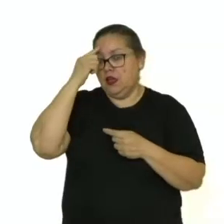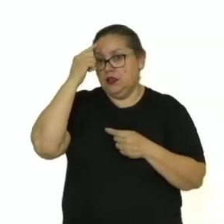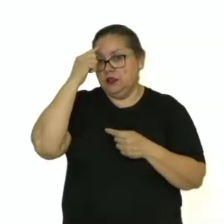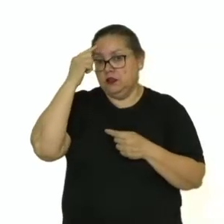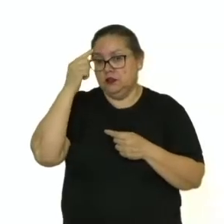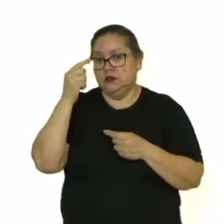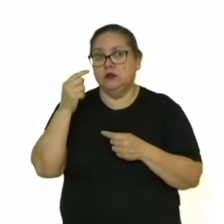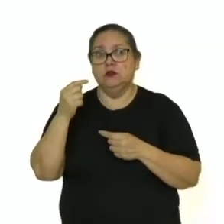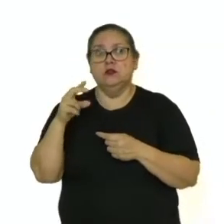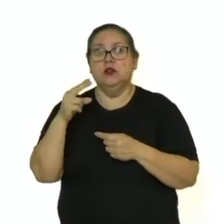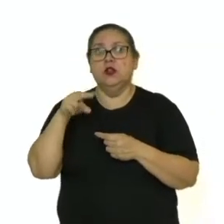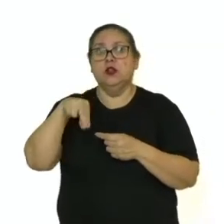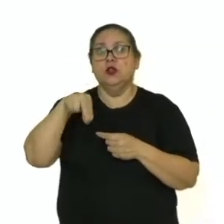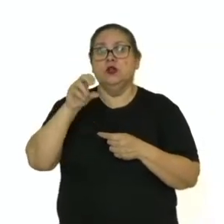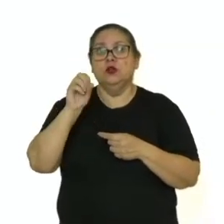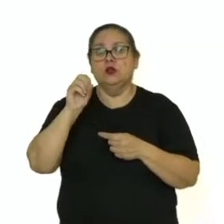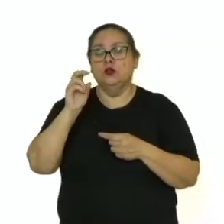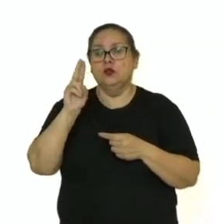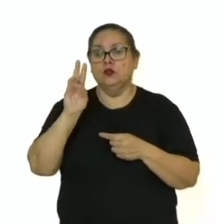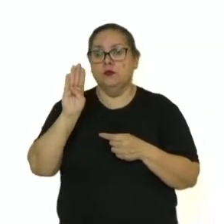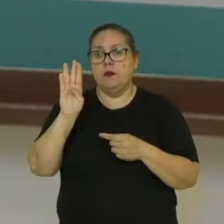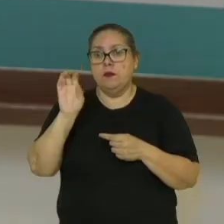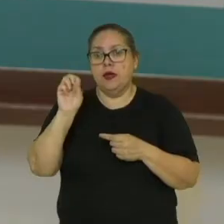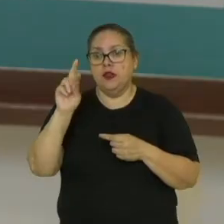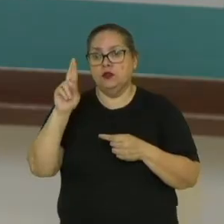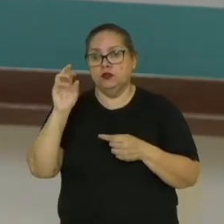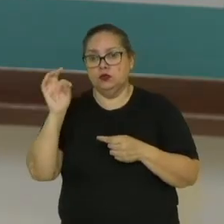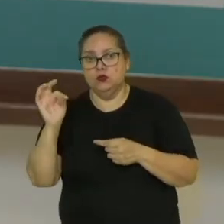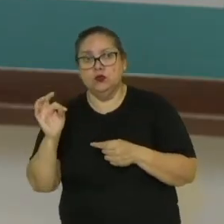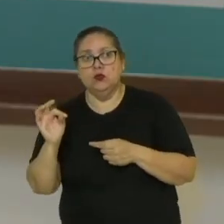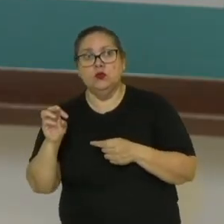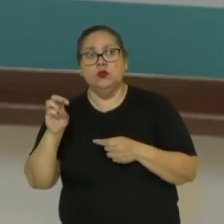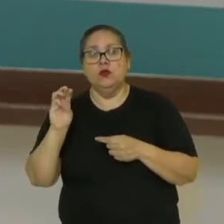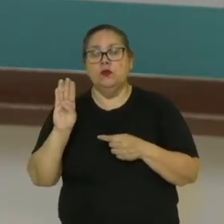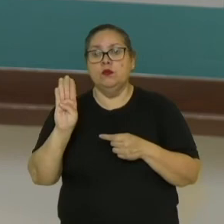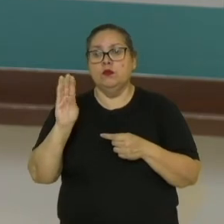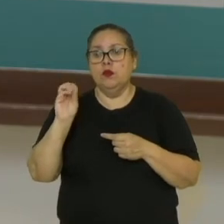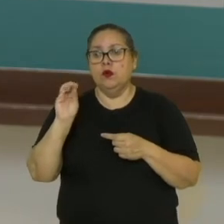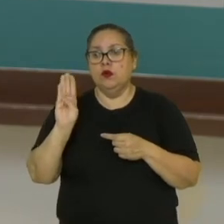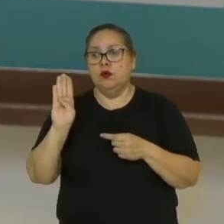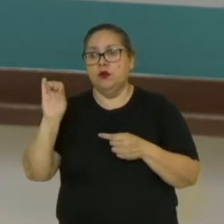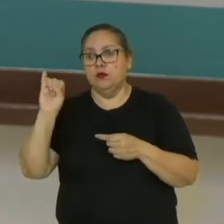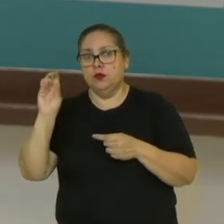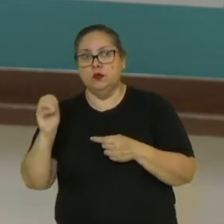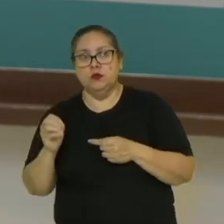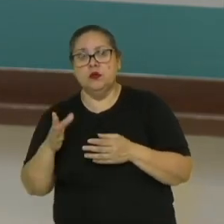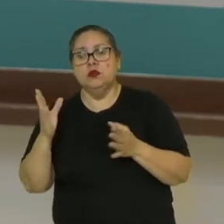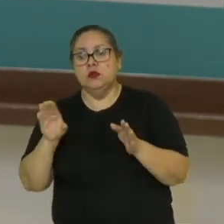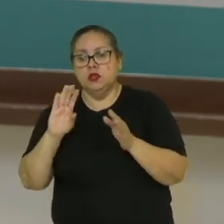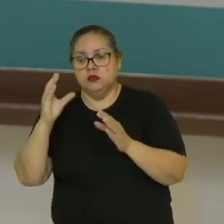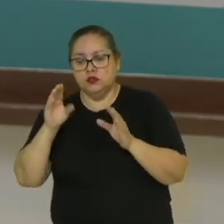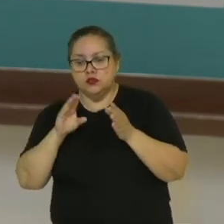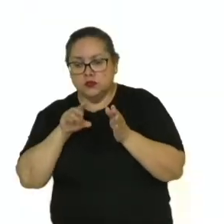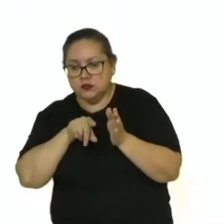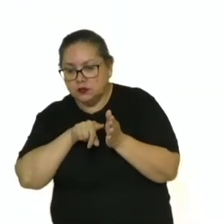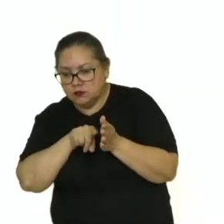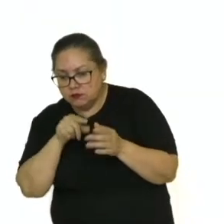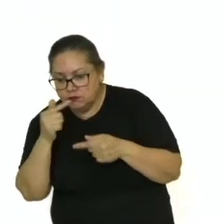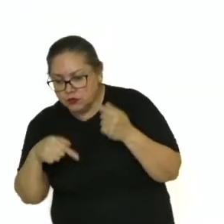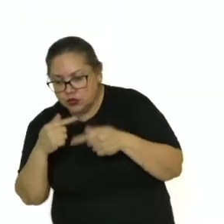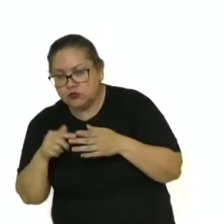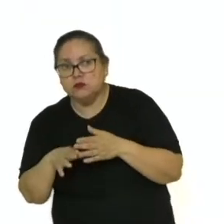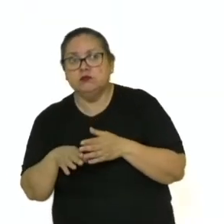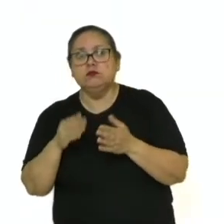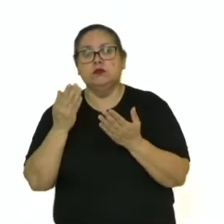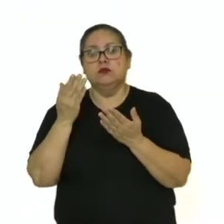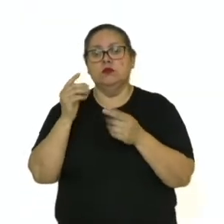de Norbert Bobbio em relação ao conceito de Estado, que também é um grande cientista político. Então, Bobbio diz que o